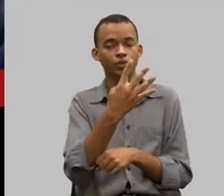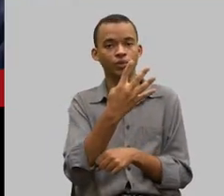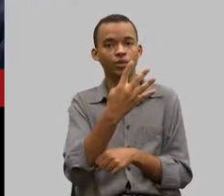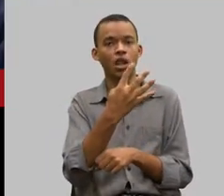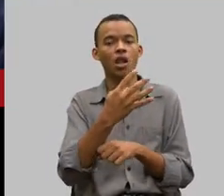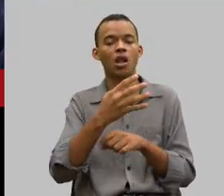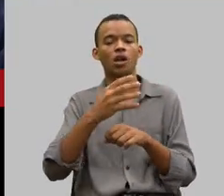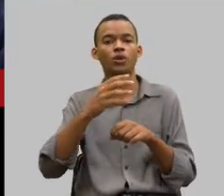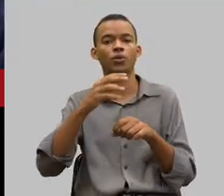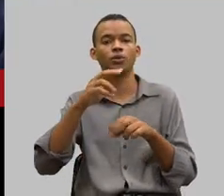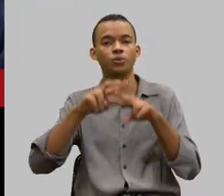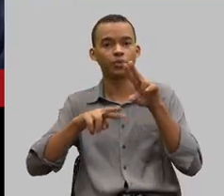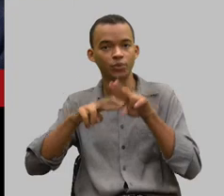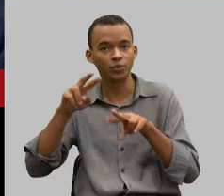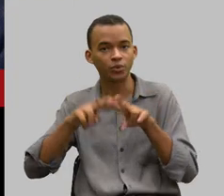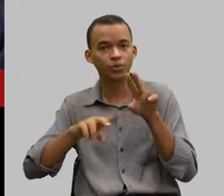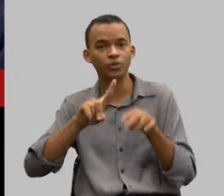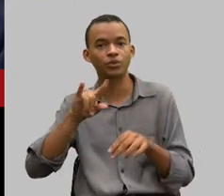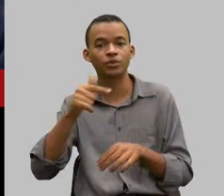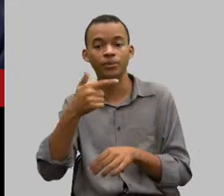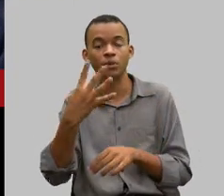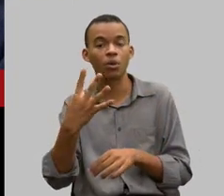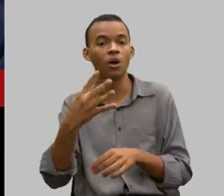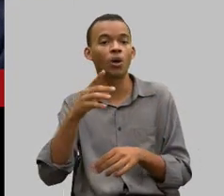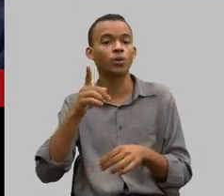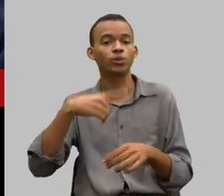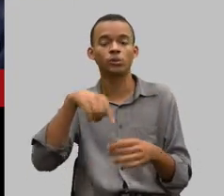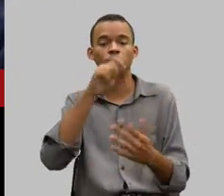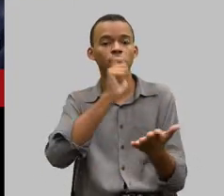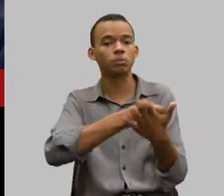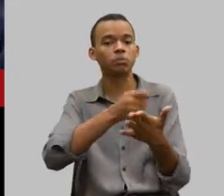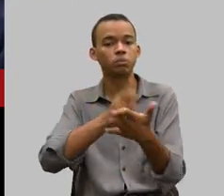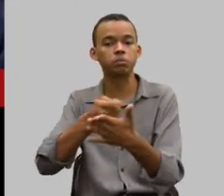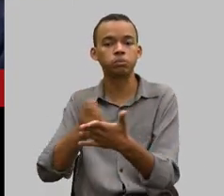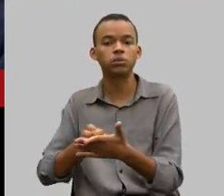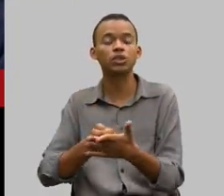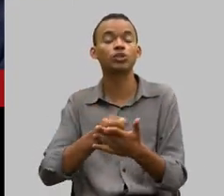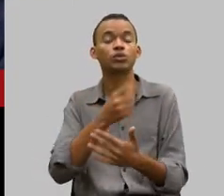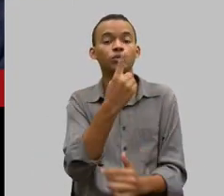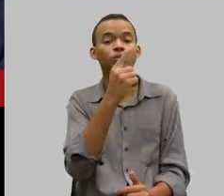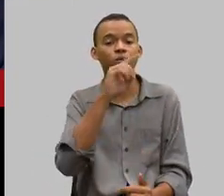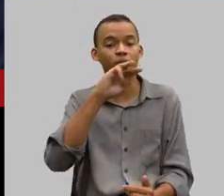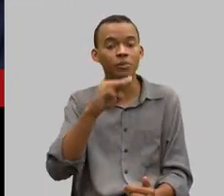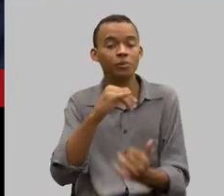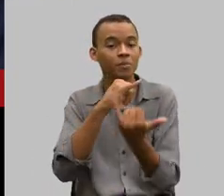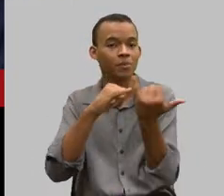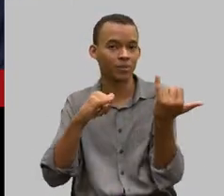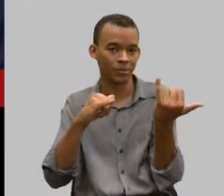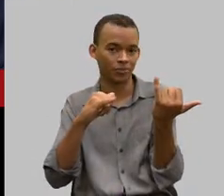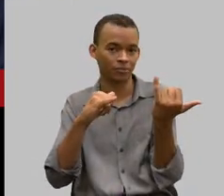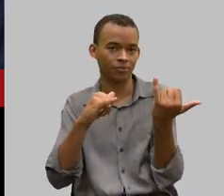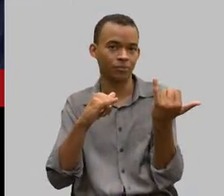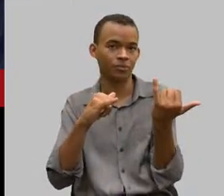meio de emendas das indicações feitas pelos nobres parlamentares em três de do meio de março para